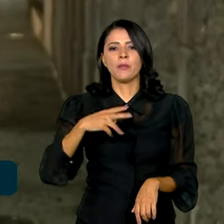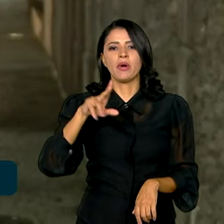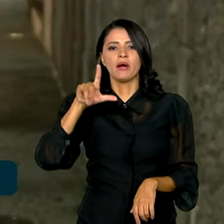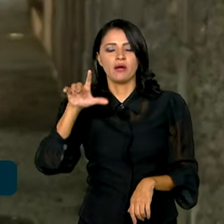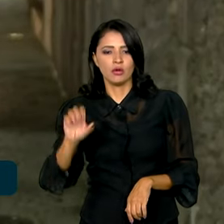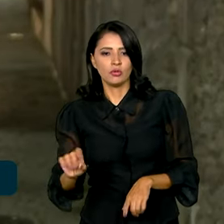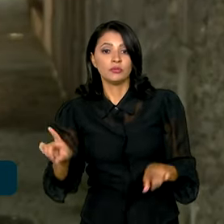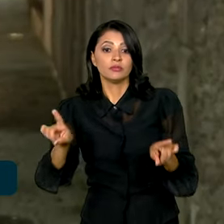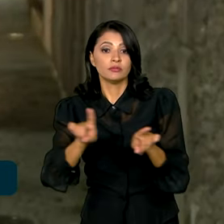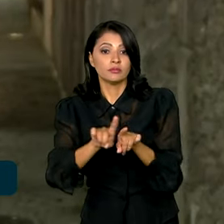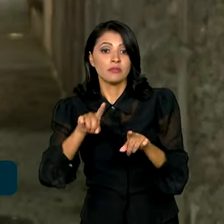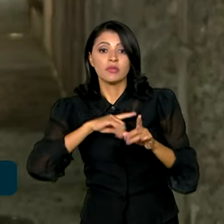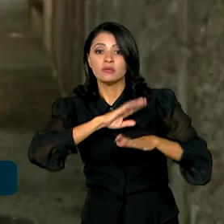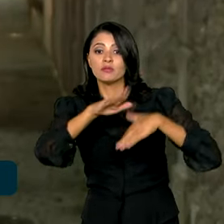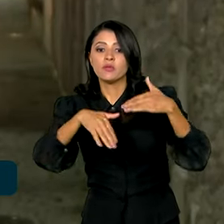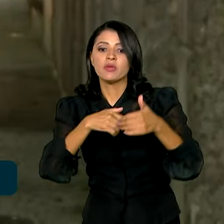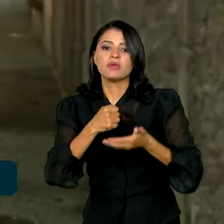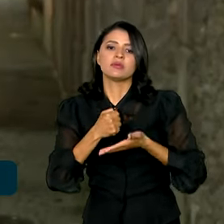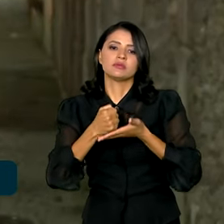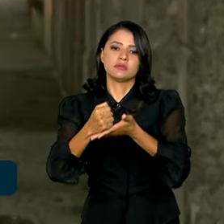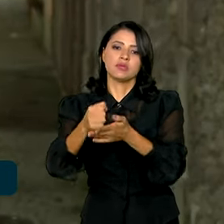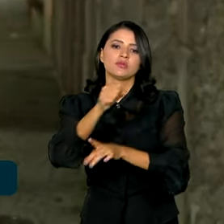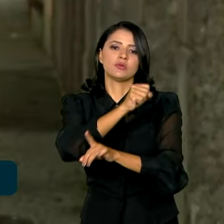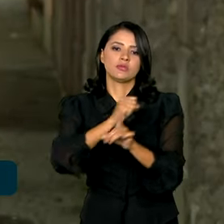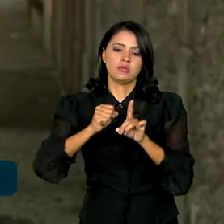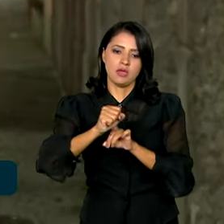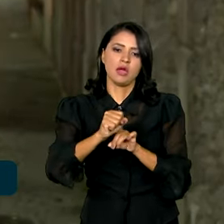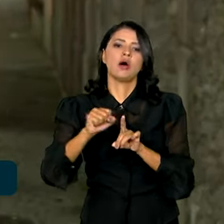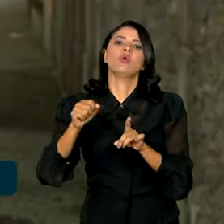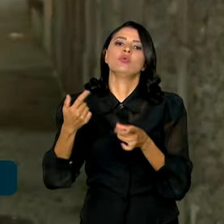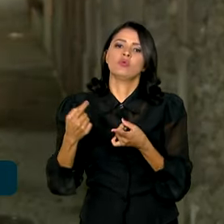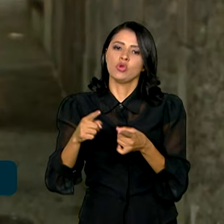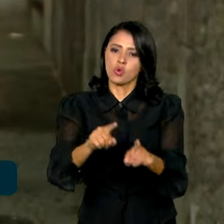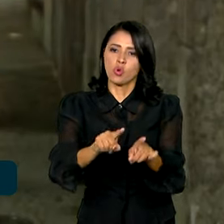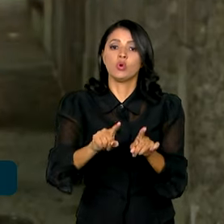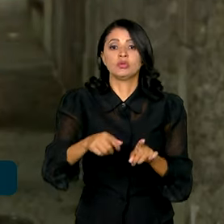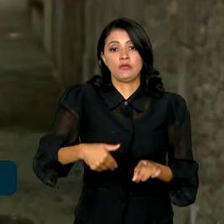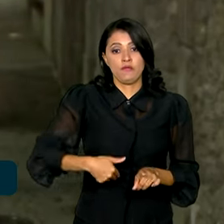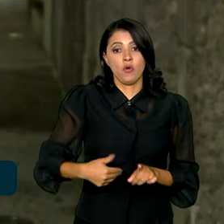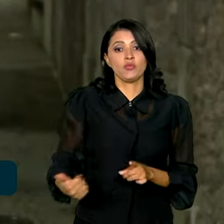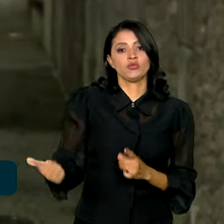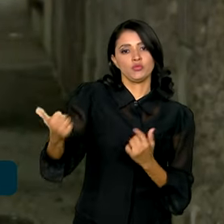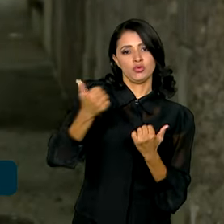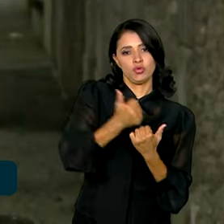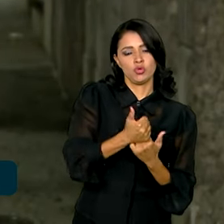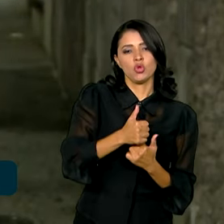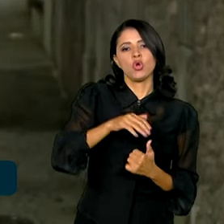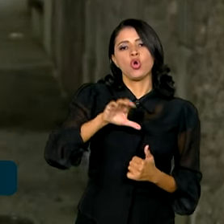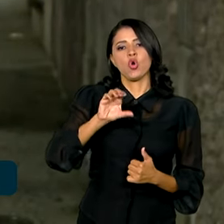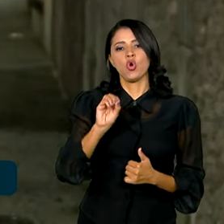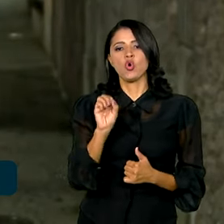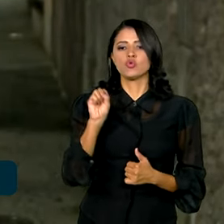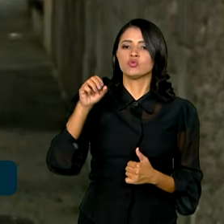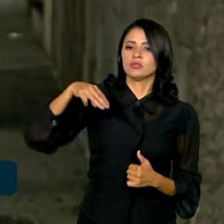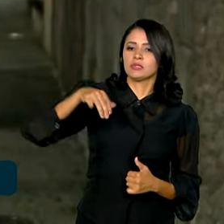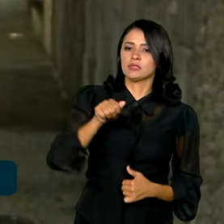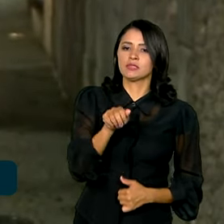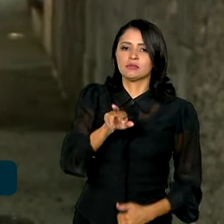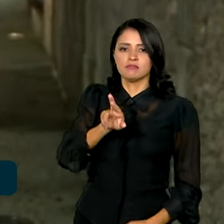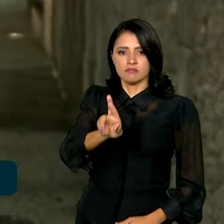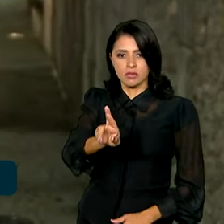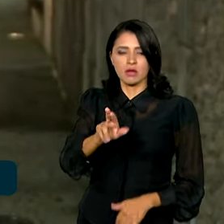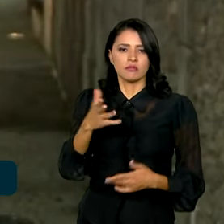do Desenvolvimento e Assistência Social, a Família e Combate à Fome substituto, o Osmar Almeida Júnior.